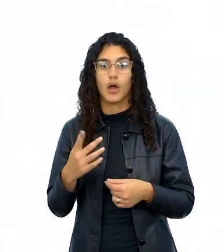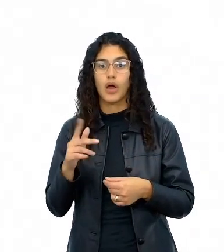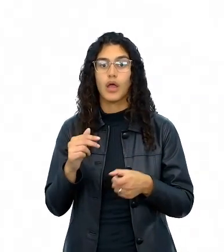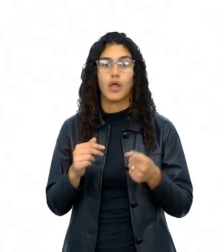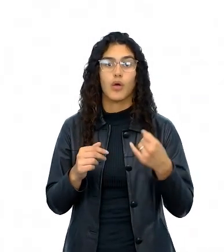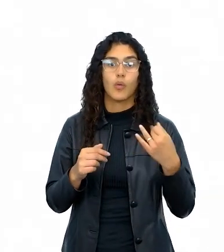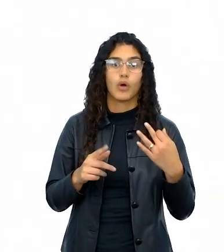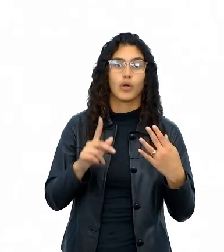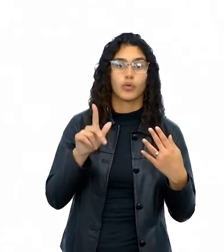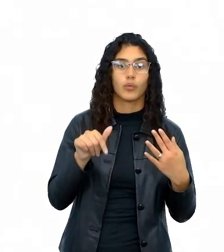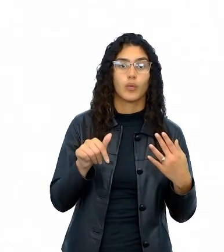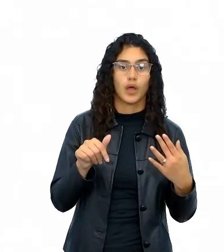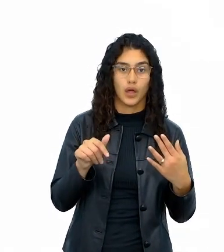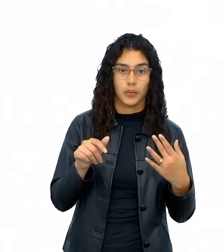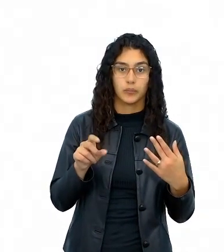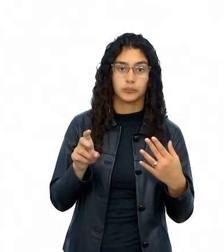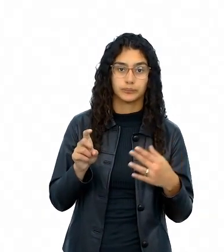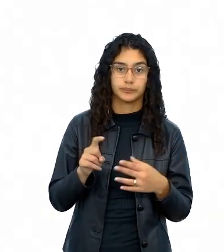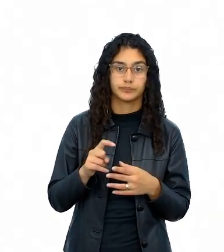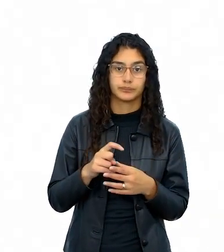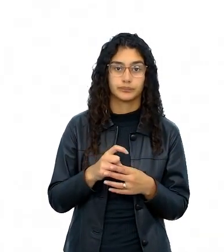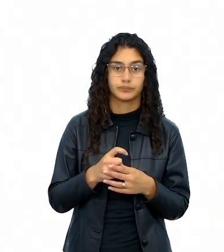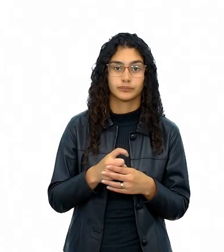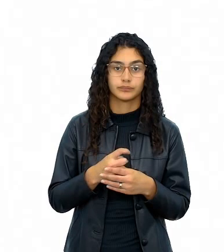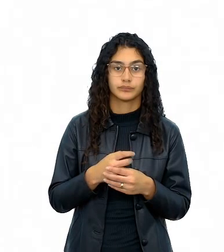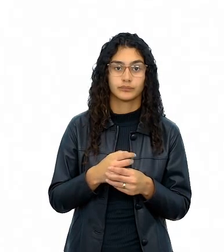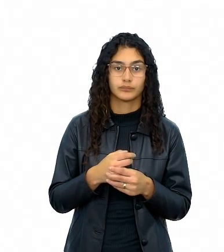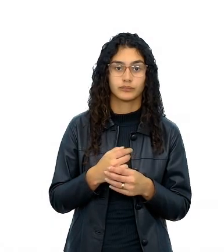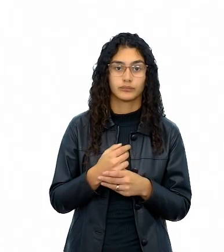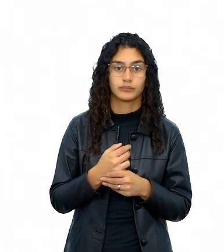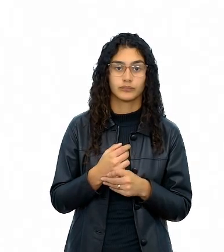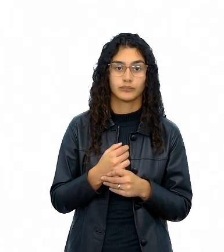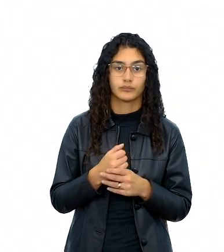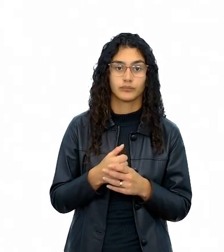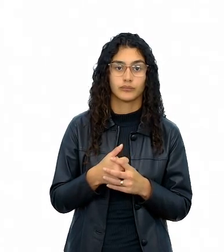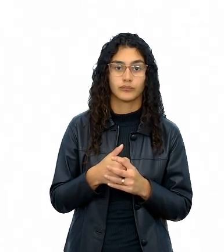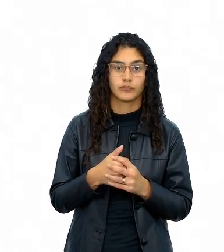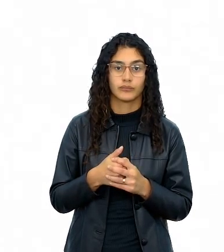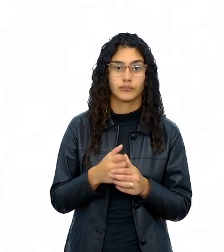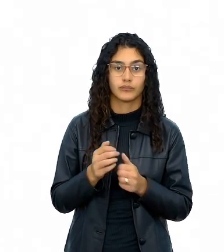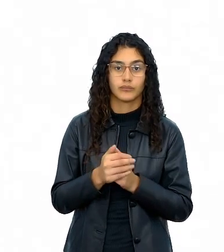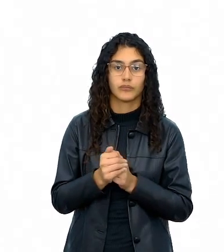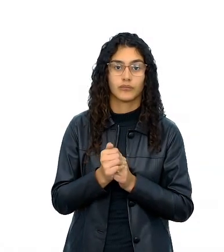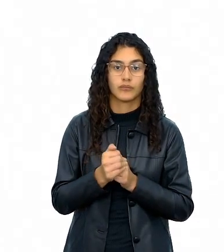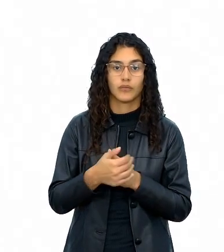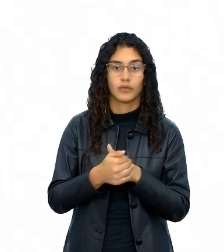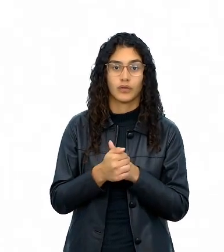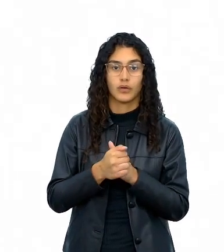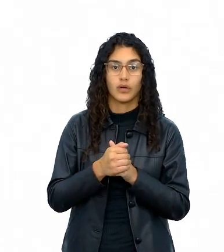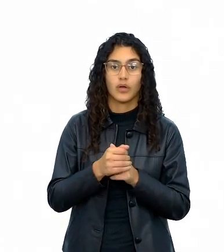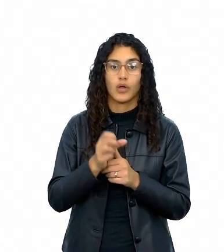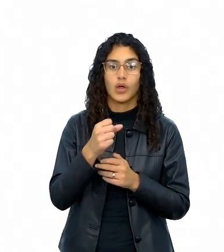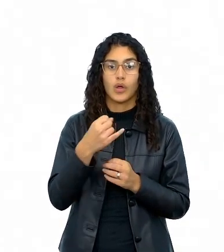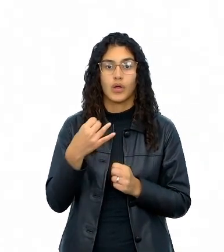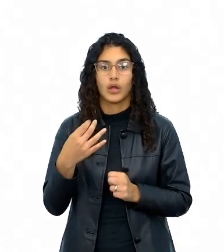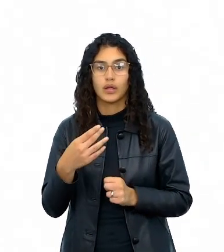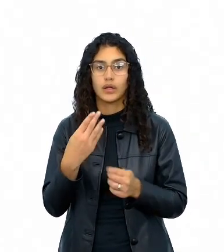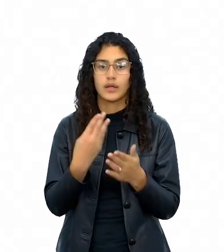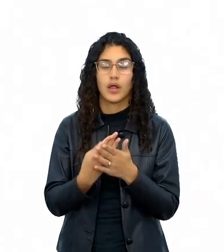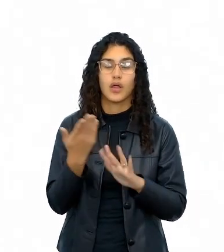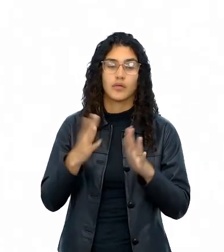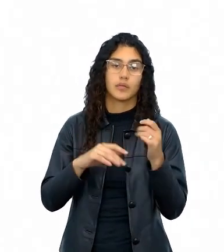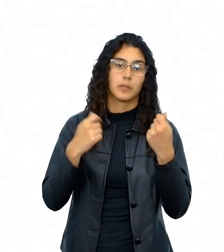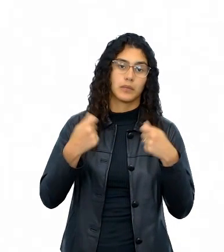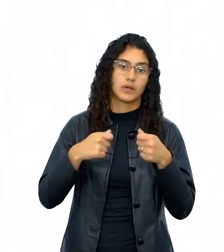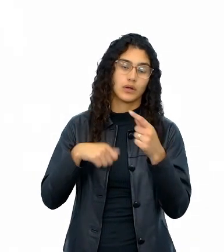que é válido, tá? O quanto que vai requerer, quantas aulas ali que às vezes vocês vão precisar